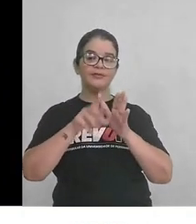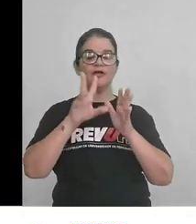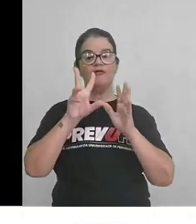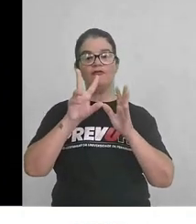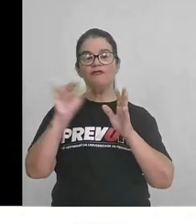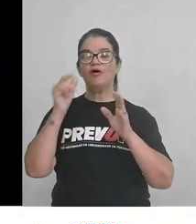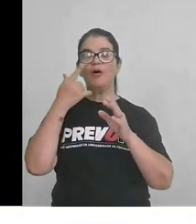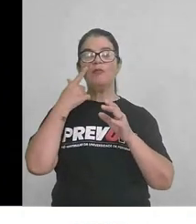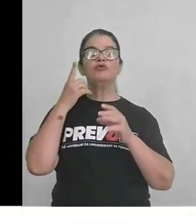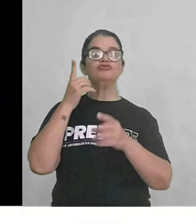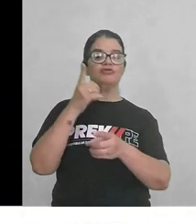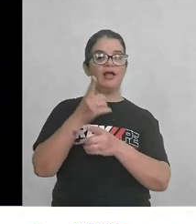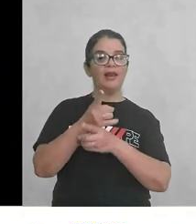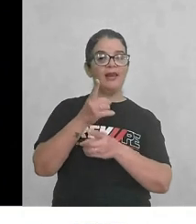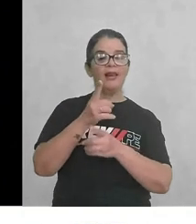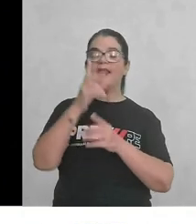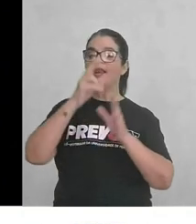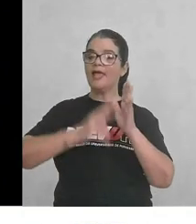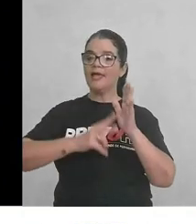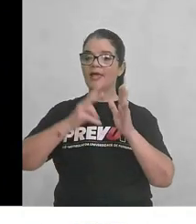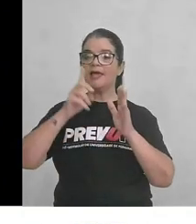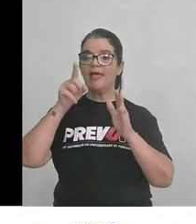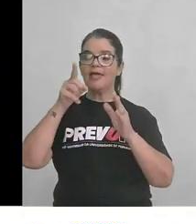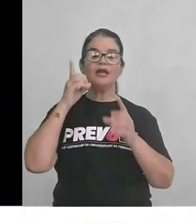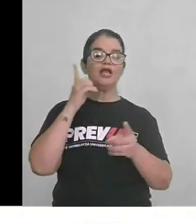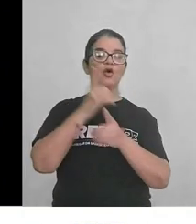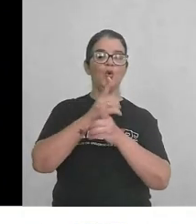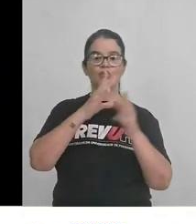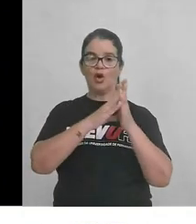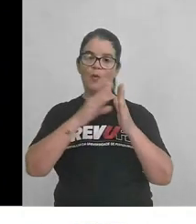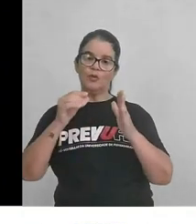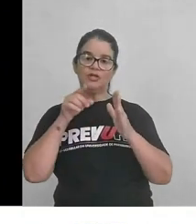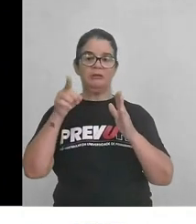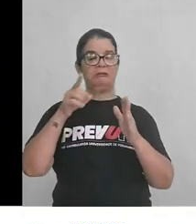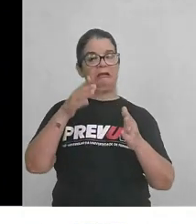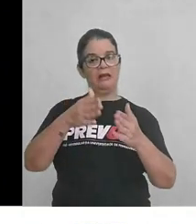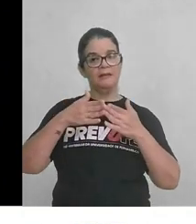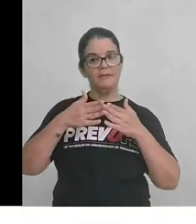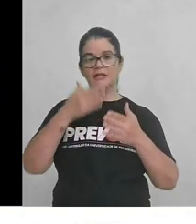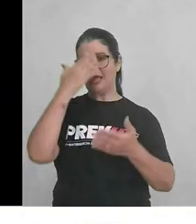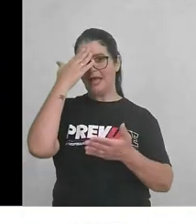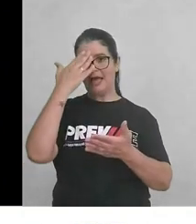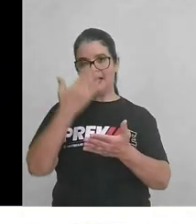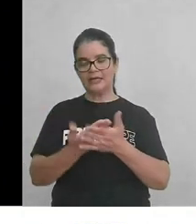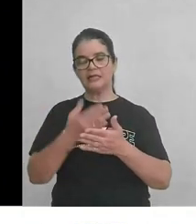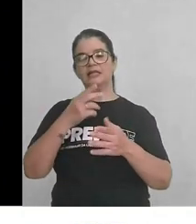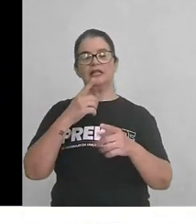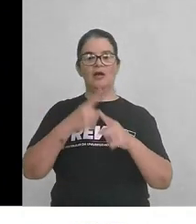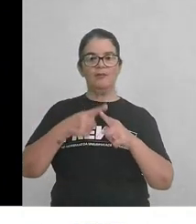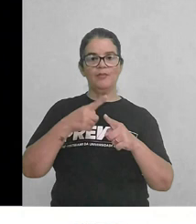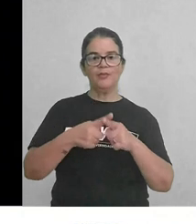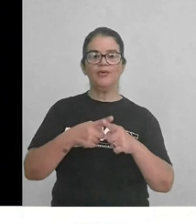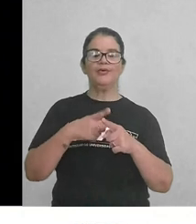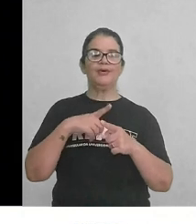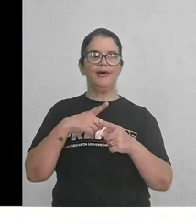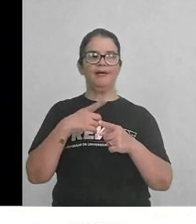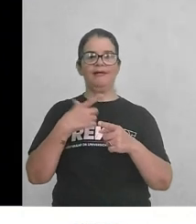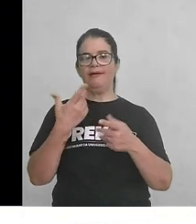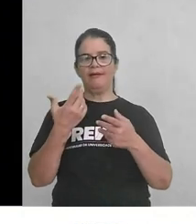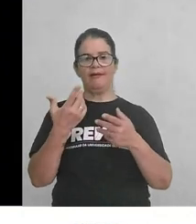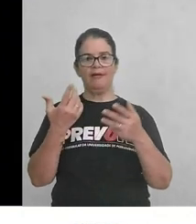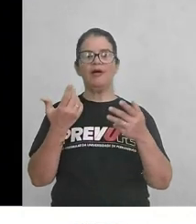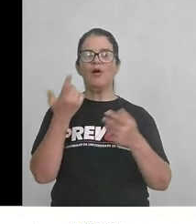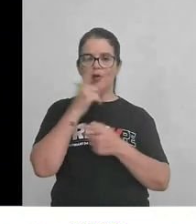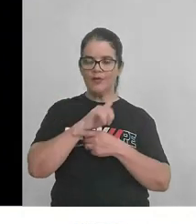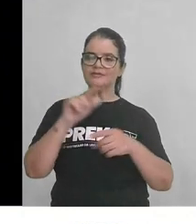acredita ser possível fazer a chave de felicidade, consegue fazer o que Mafalda quer, pede um modelo que